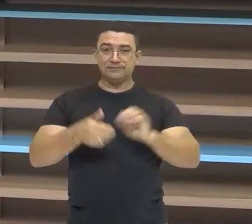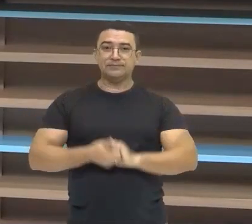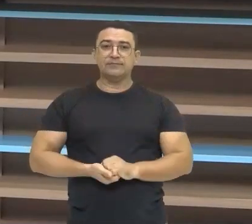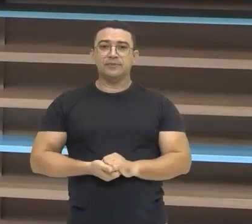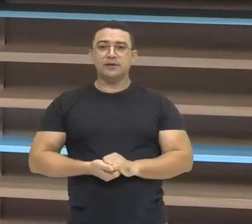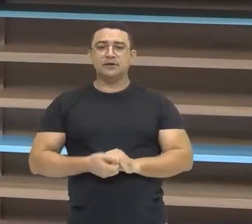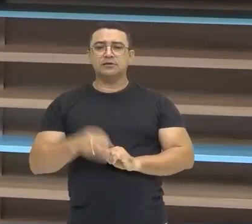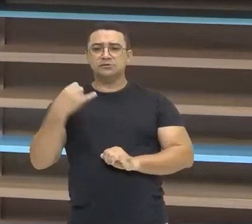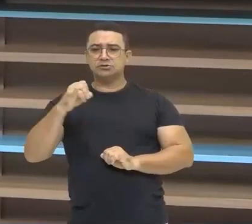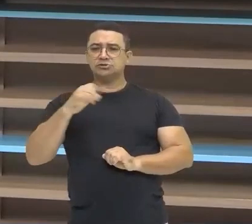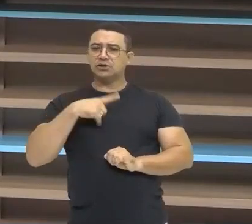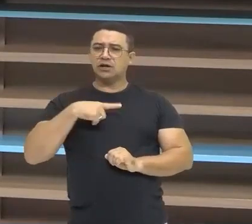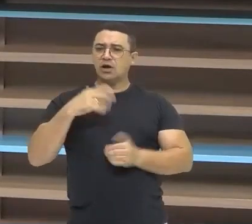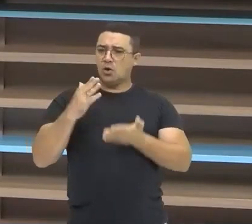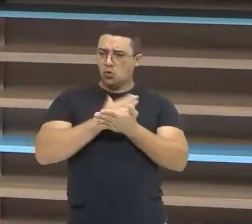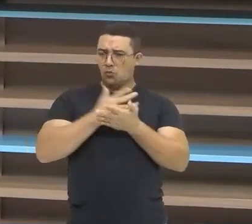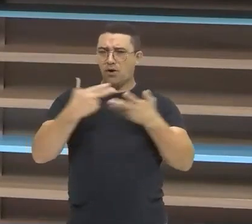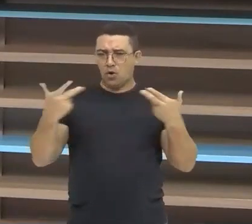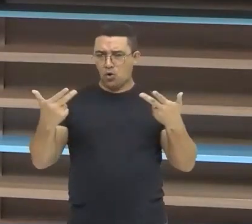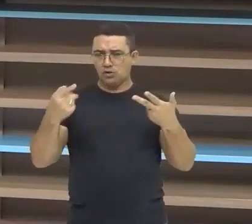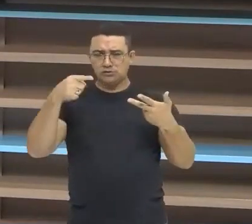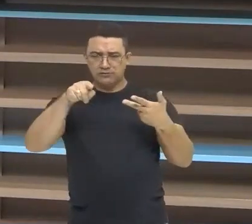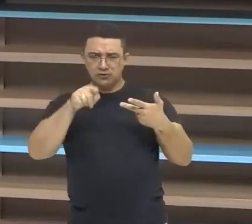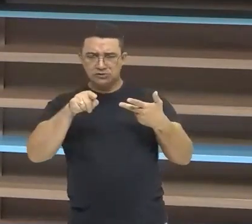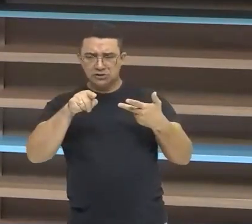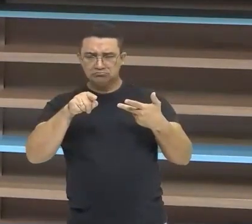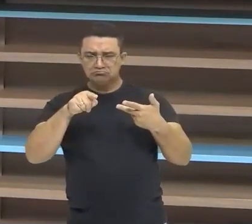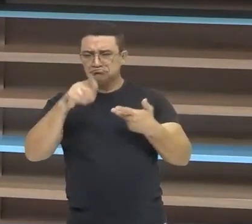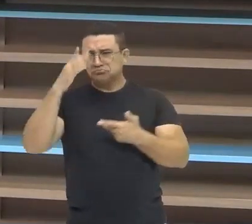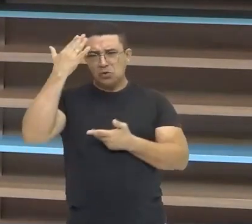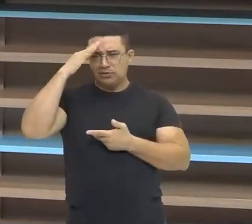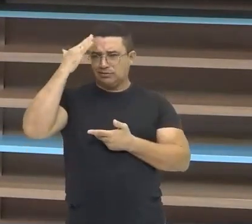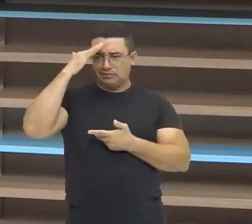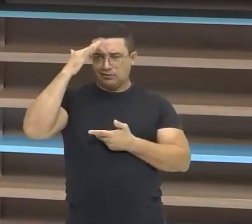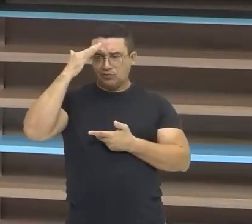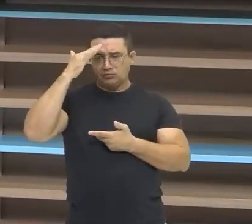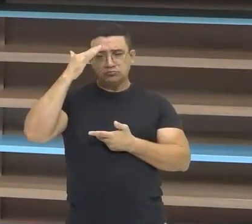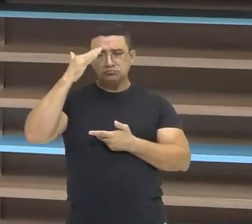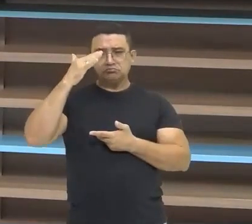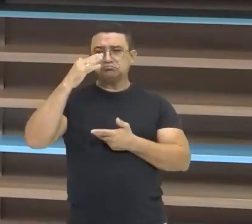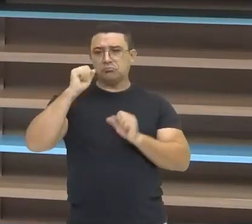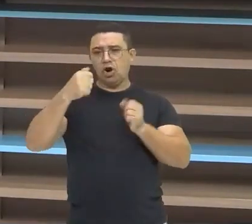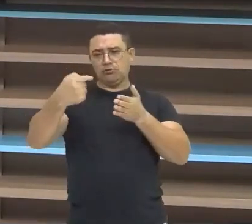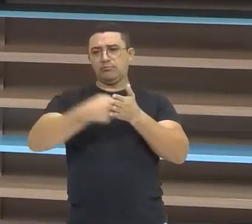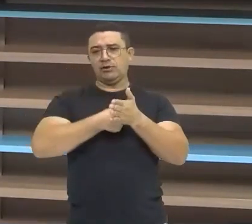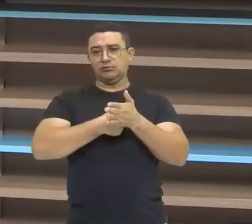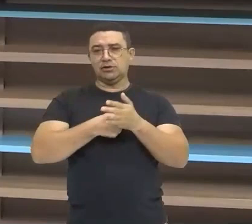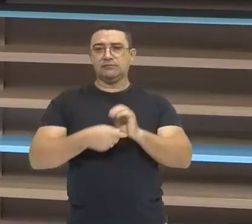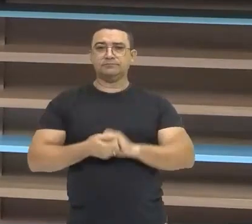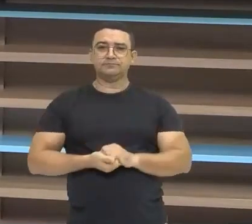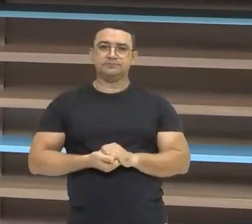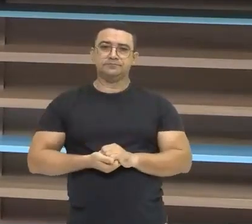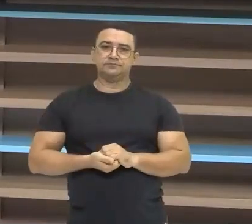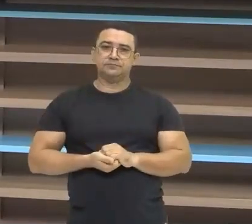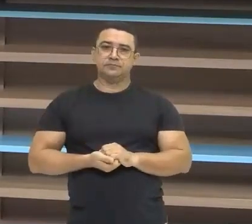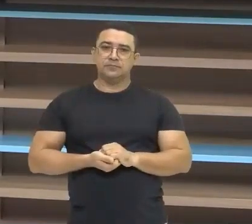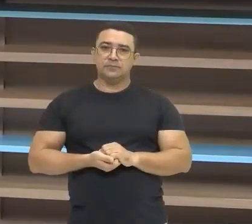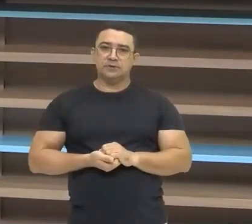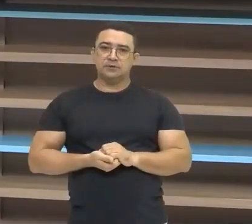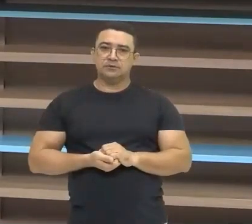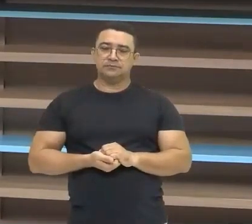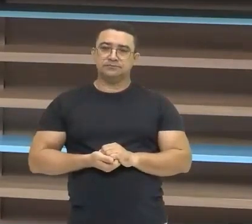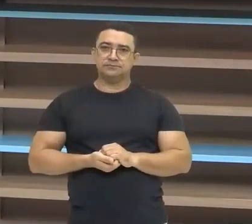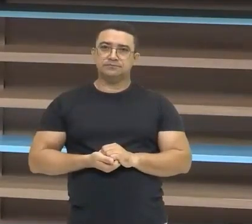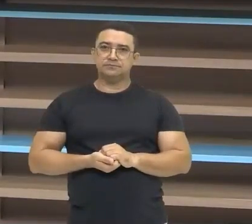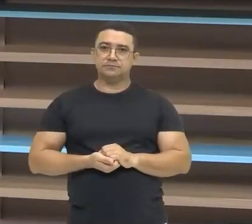Se tem algum ponto que você não entendeu e quer mais detalhes, pode me perguntar. Tem uma coisa que eu quero frisar.